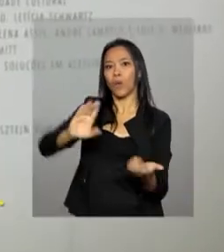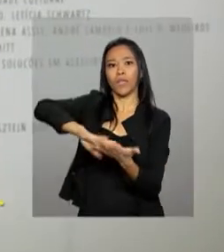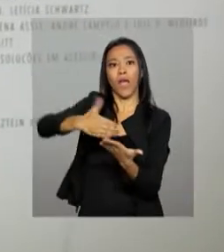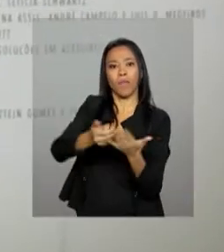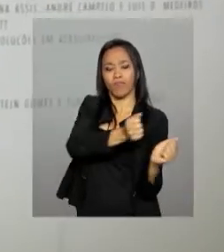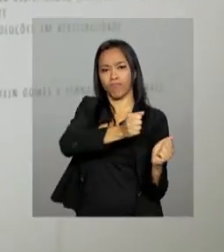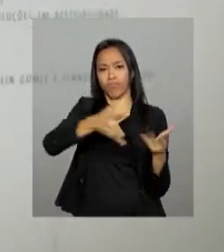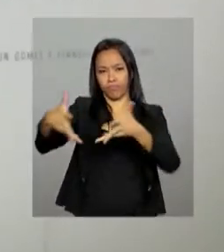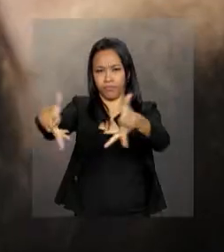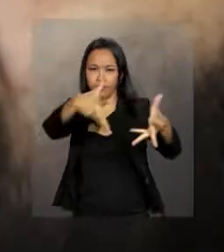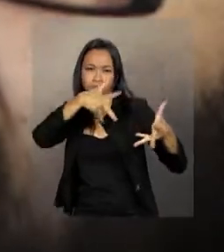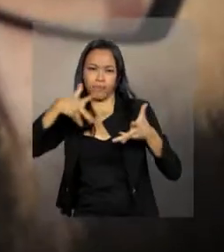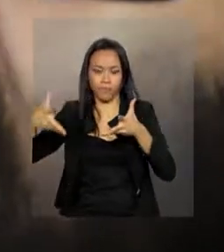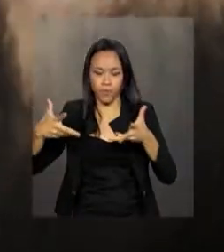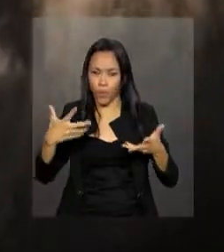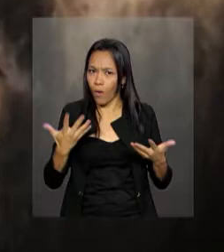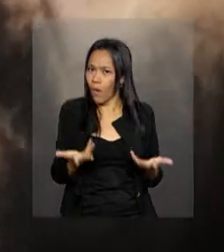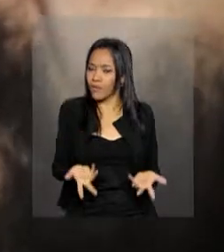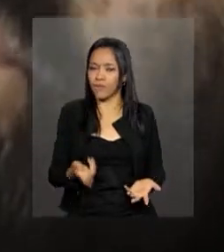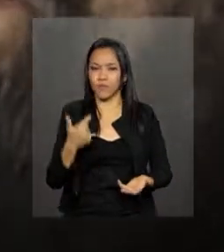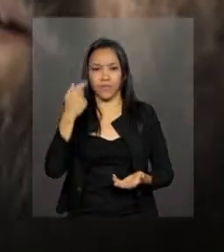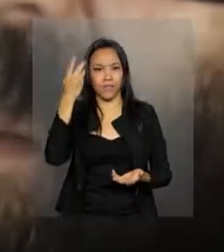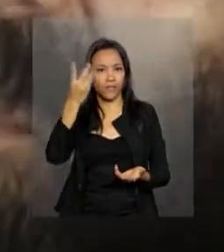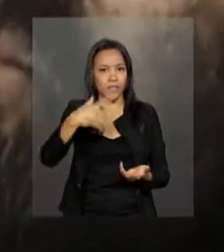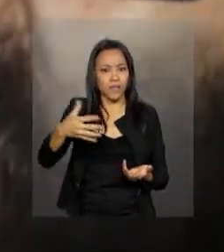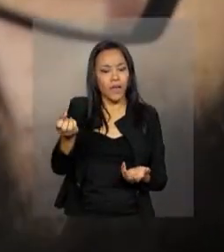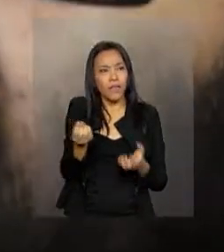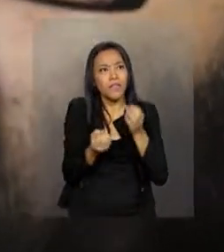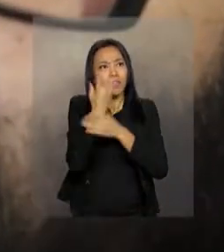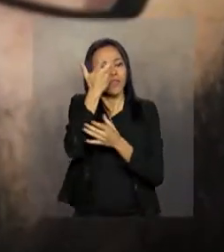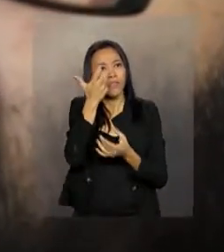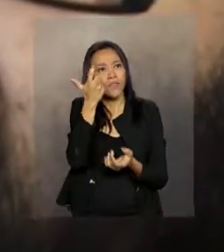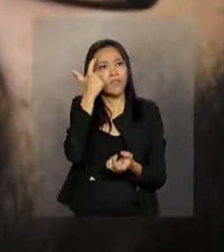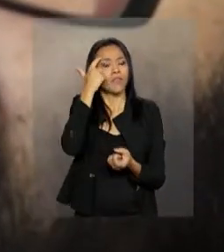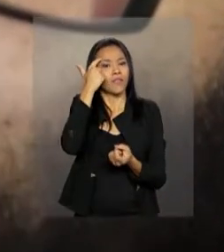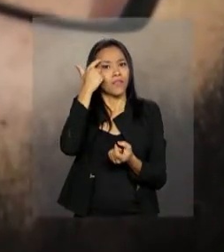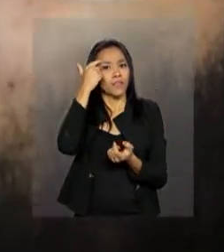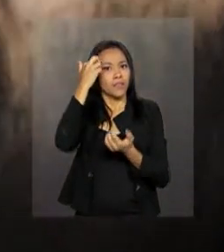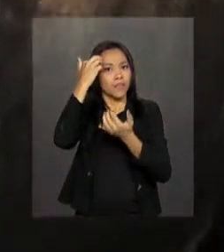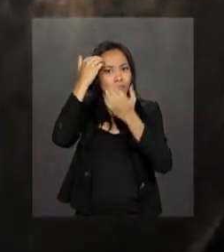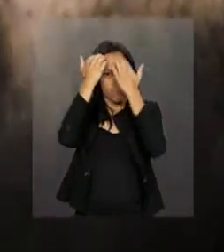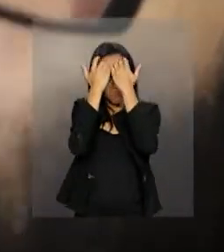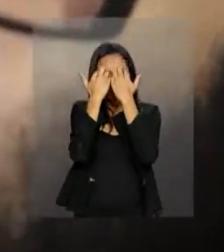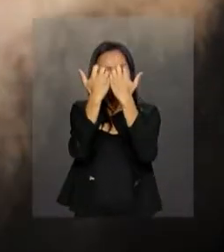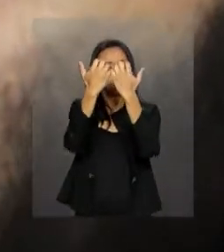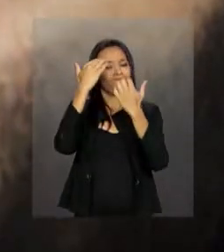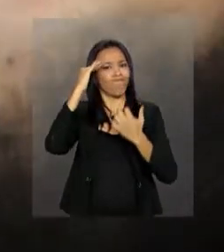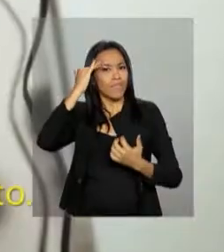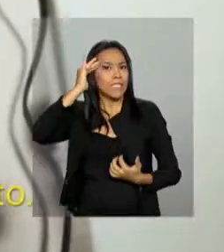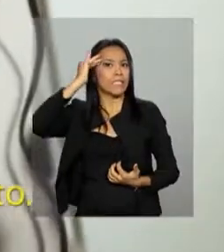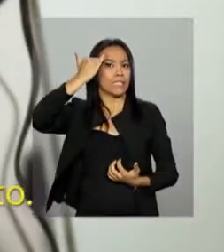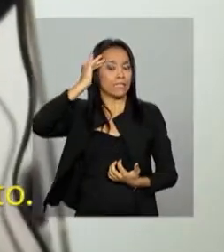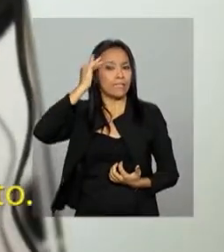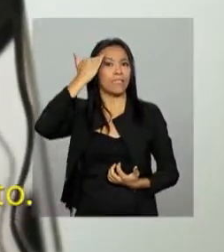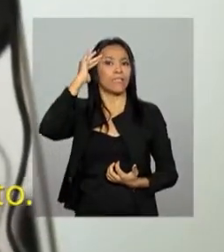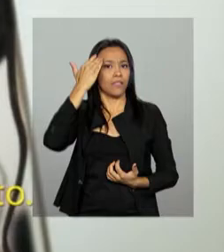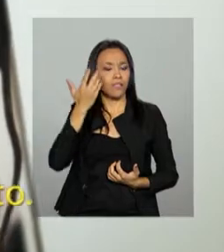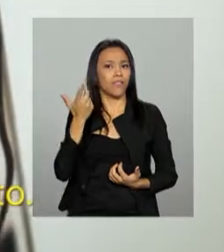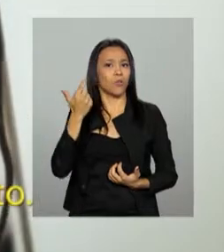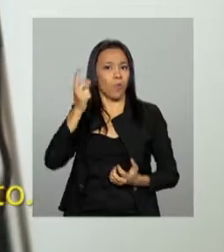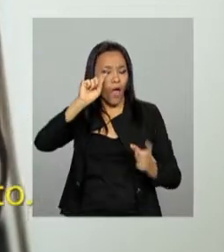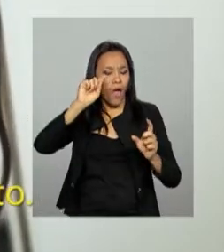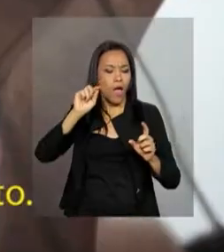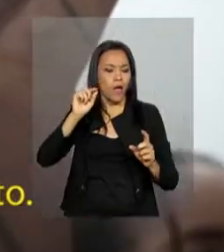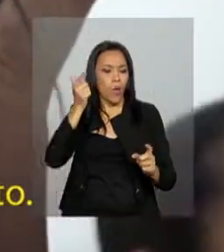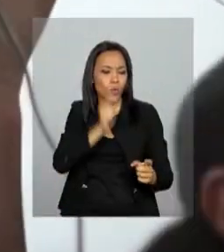você vai criando camadas, você vai criando, talvez, essas provocações ao intelecto para enxergar nessa